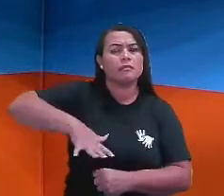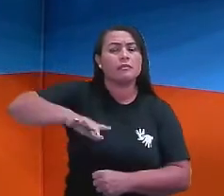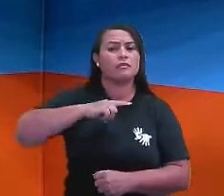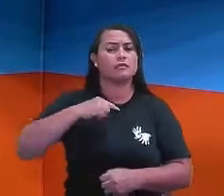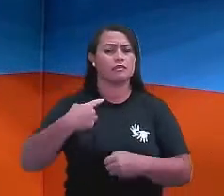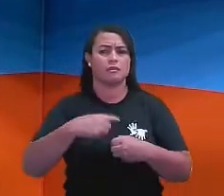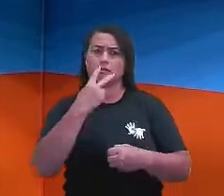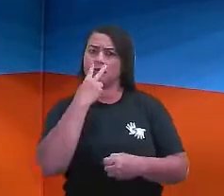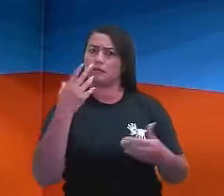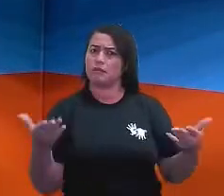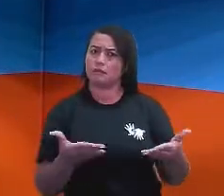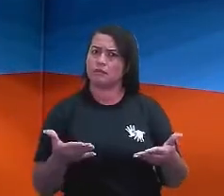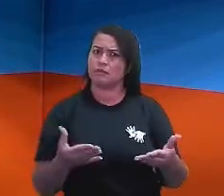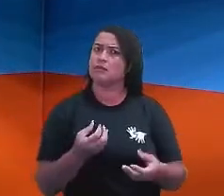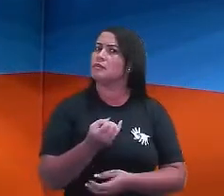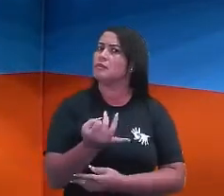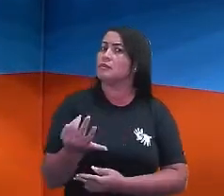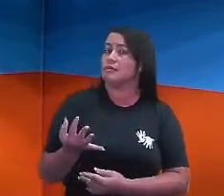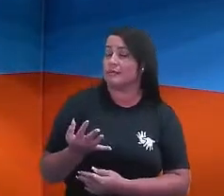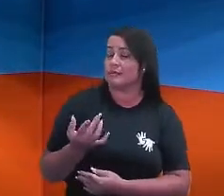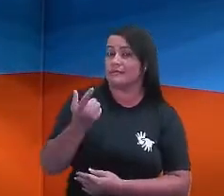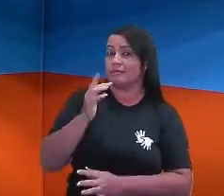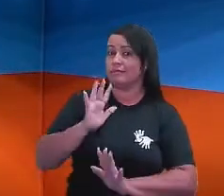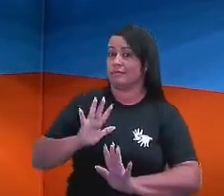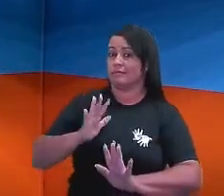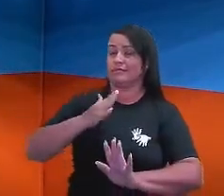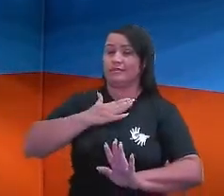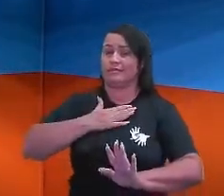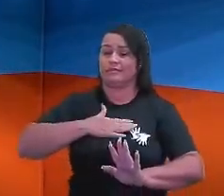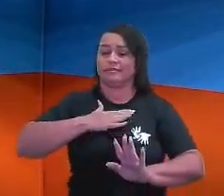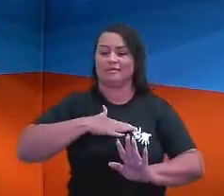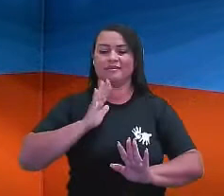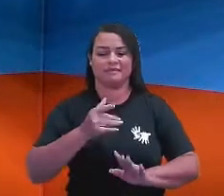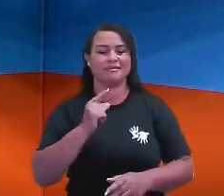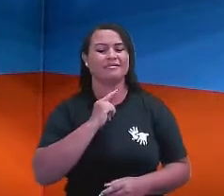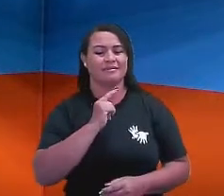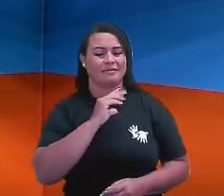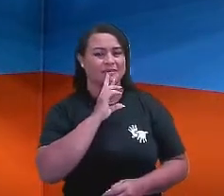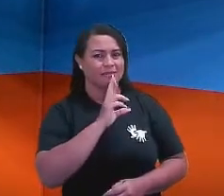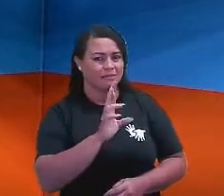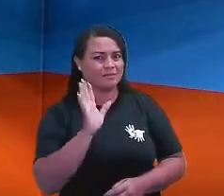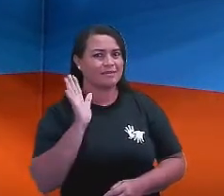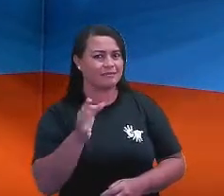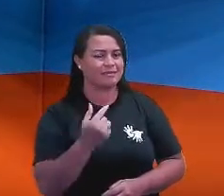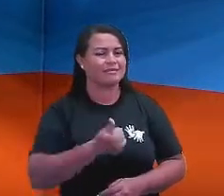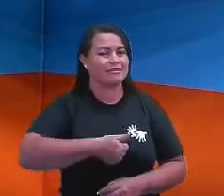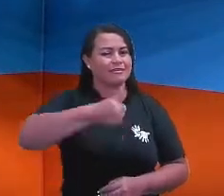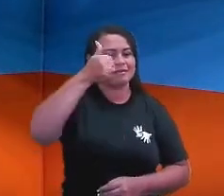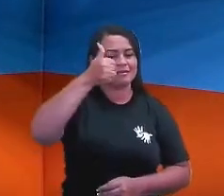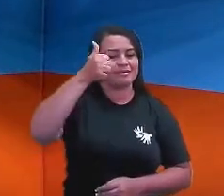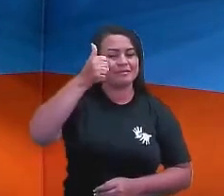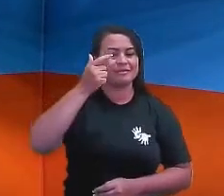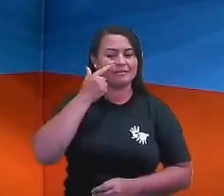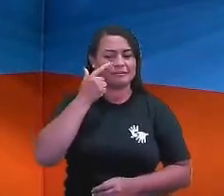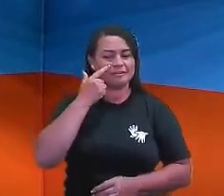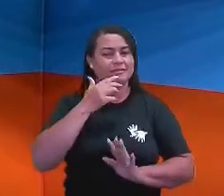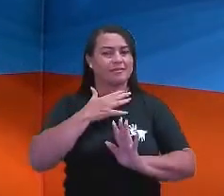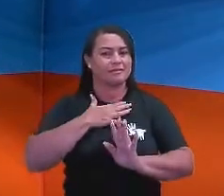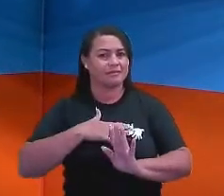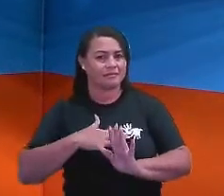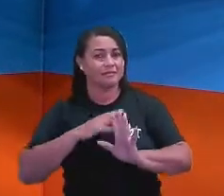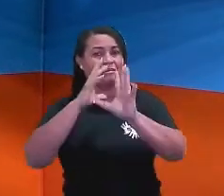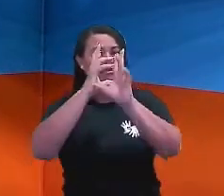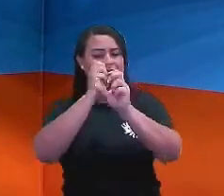possui hoje? Epa, vejam só. Opa, acho que já tem resposta aí, professora, da primeira, né? Mas a gente vai fazer